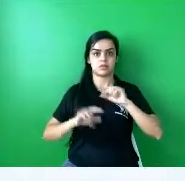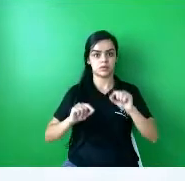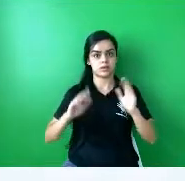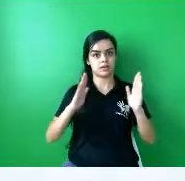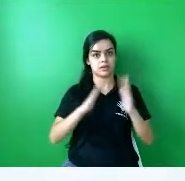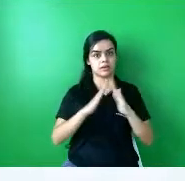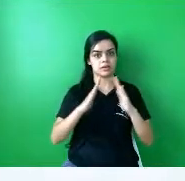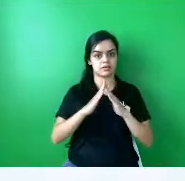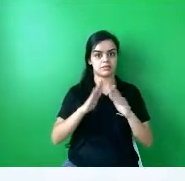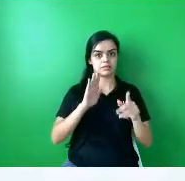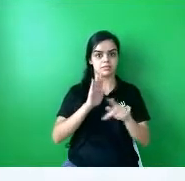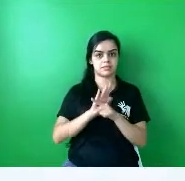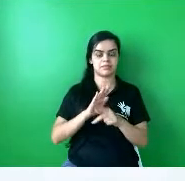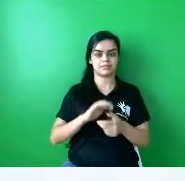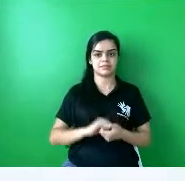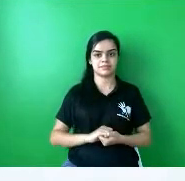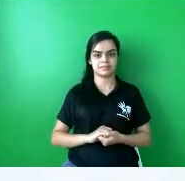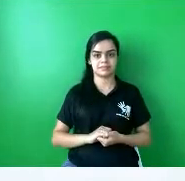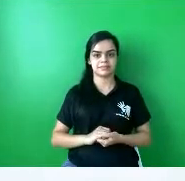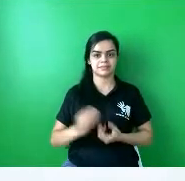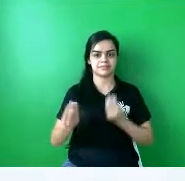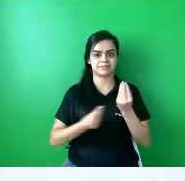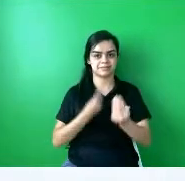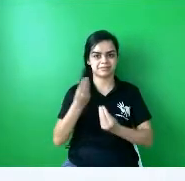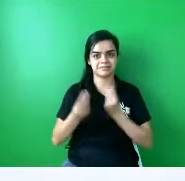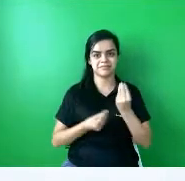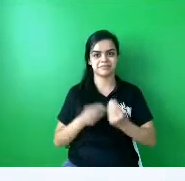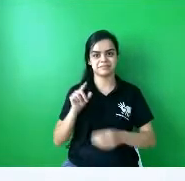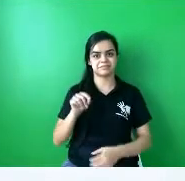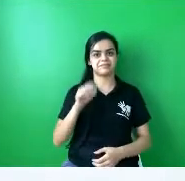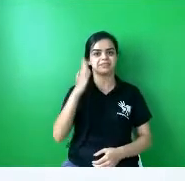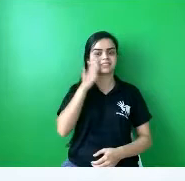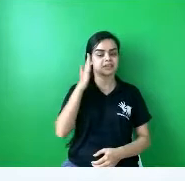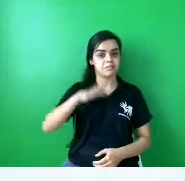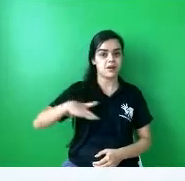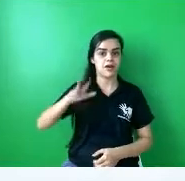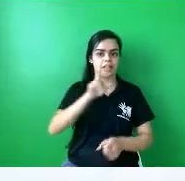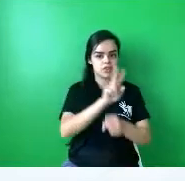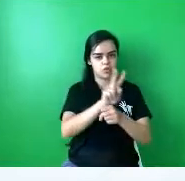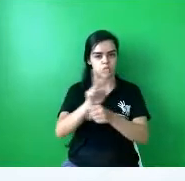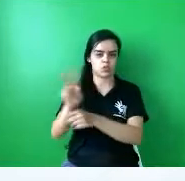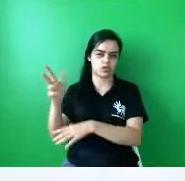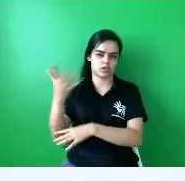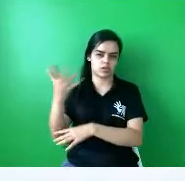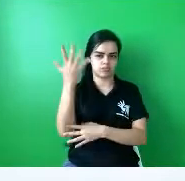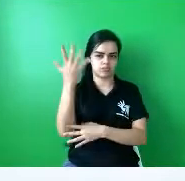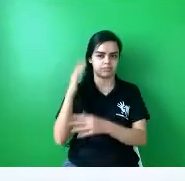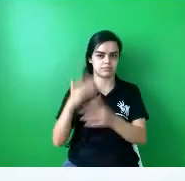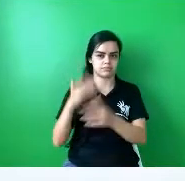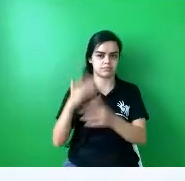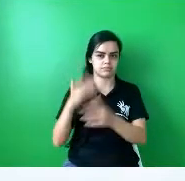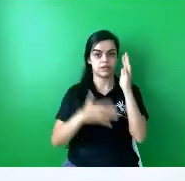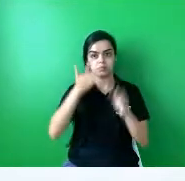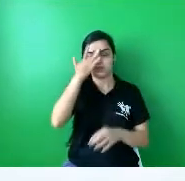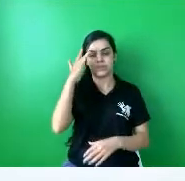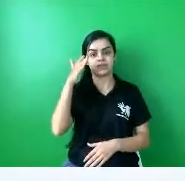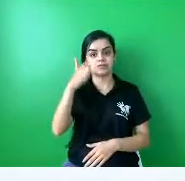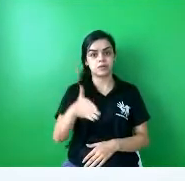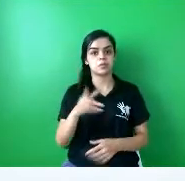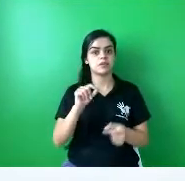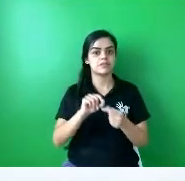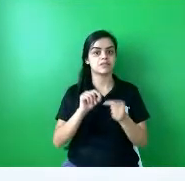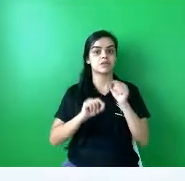morador. Como se tornou também ali, porque a gente sabe que é uma área de preservação ambiental, então muitas pessoas vão lá